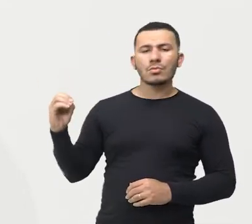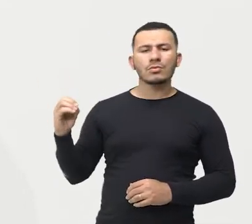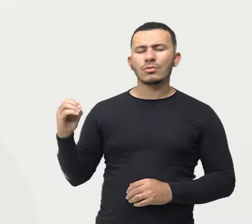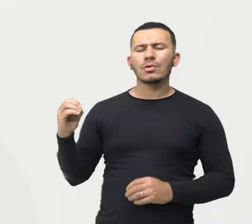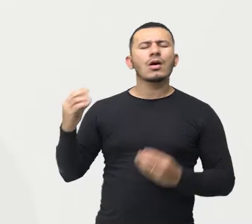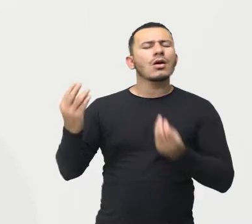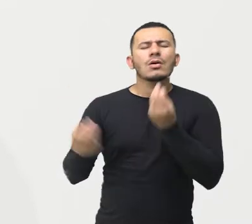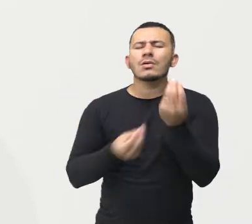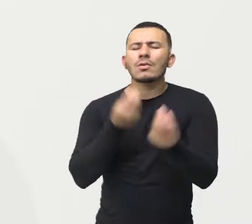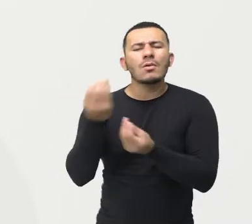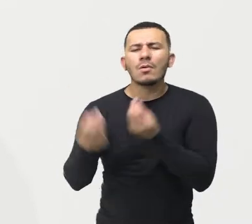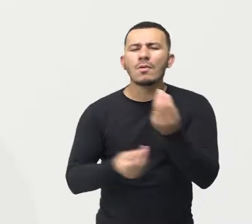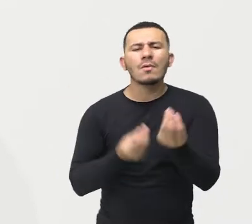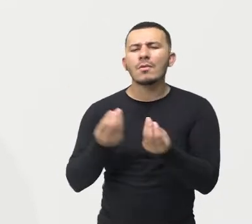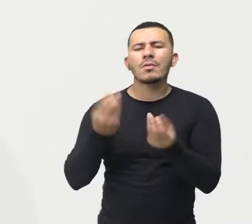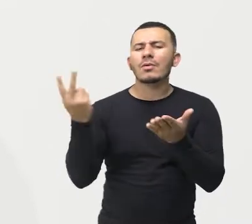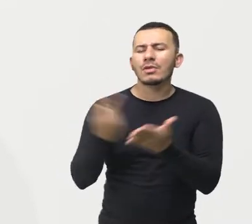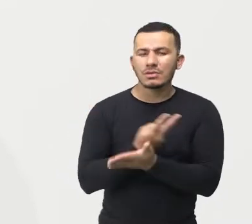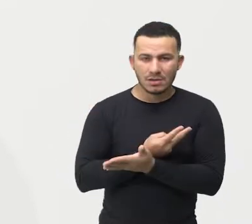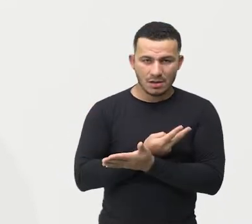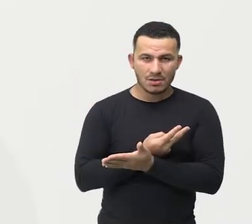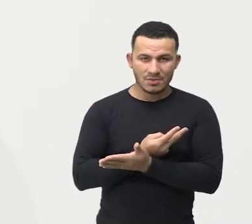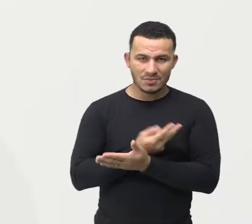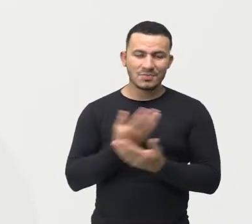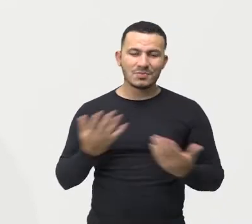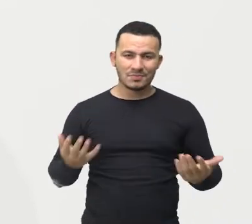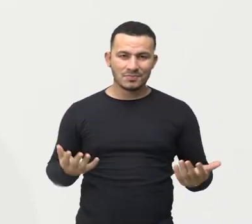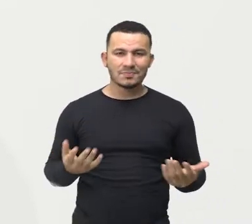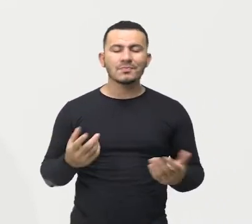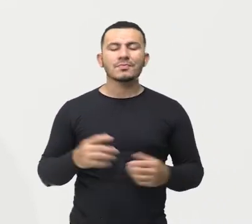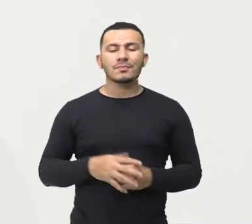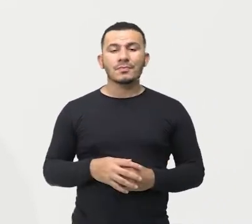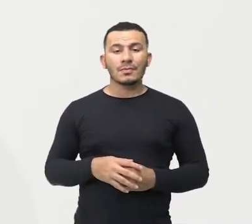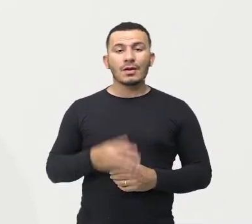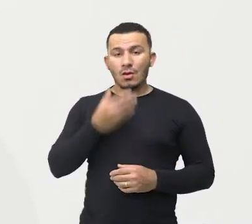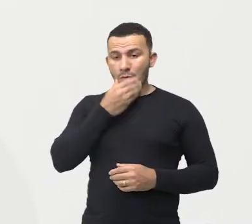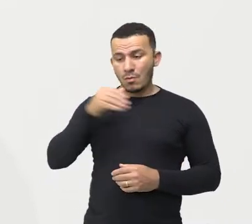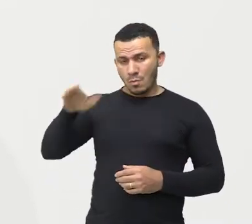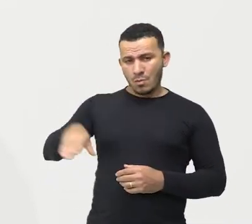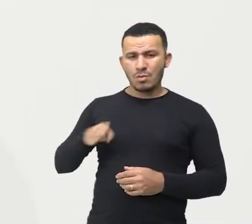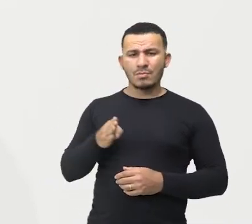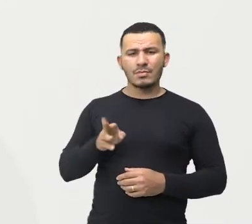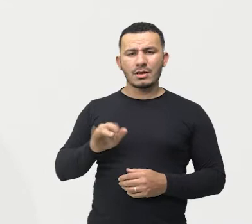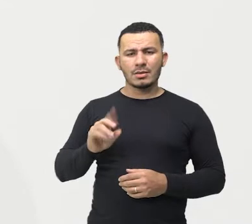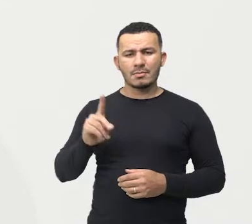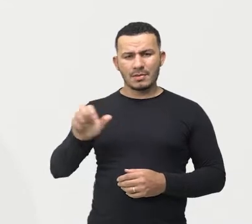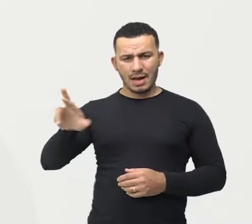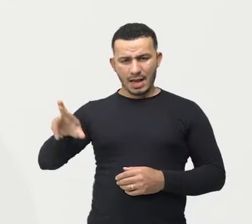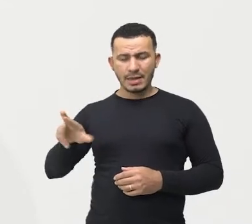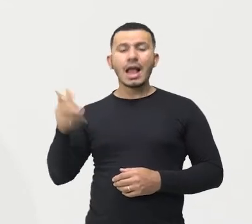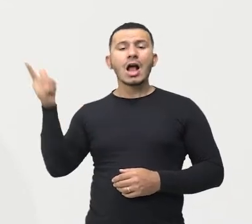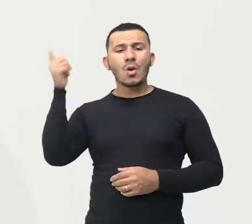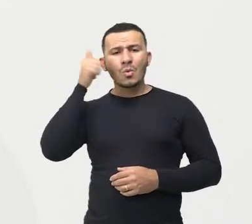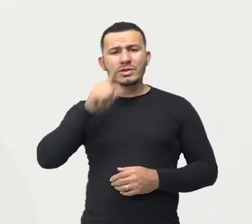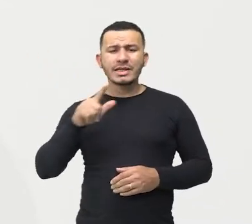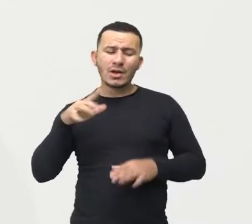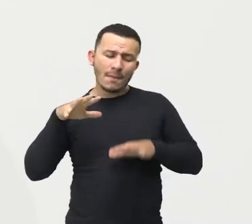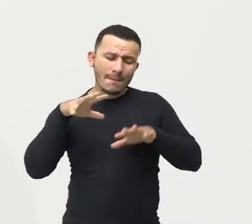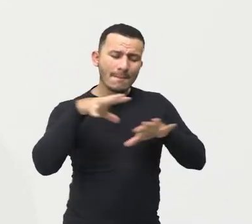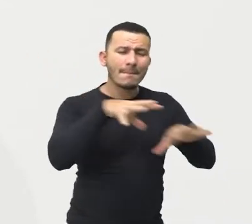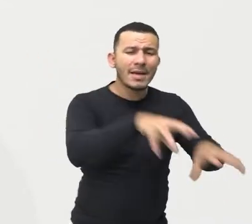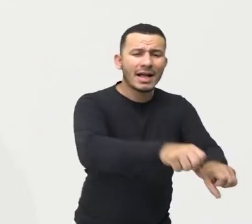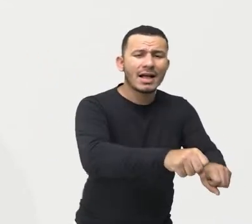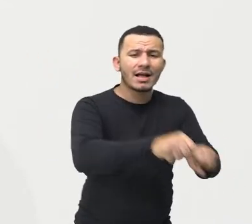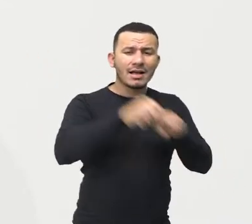o fato ocorreu. E aí nós temos na notícia, Bryder Walker conseguiu puxar a irmãzinha